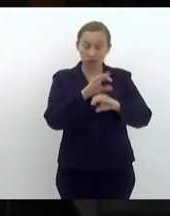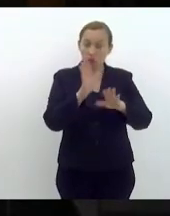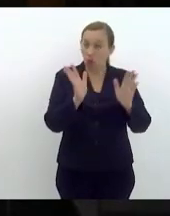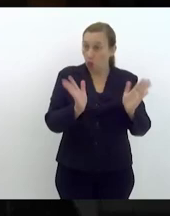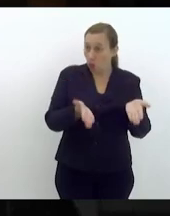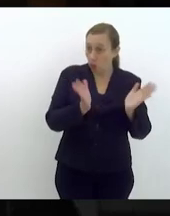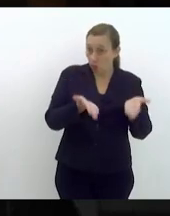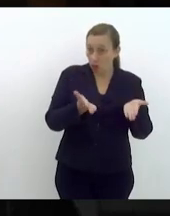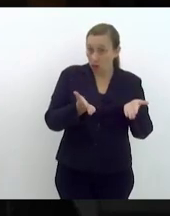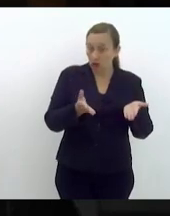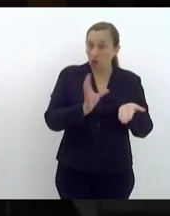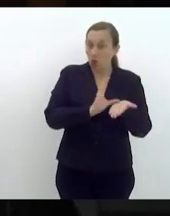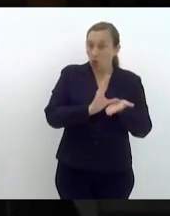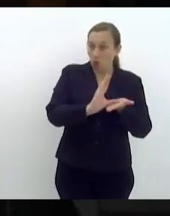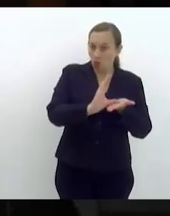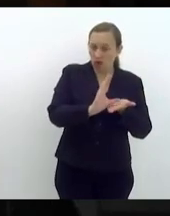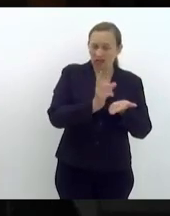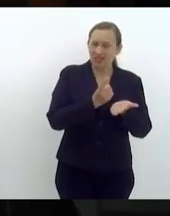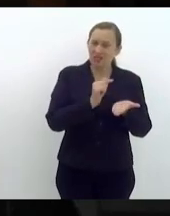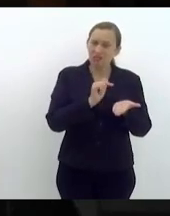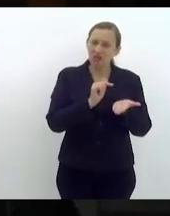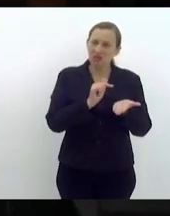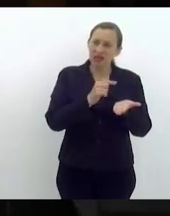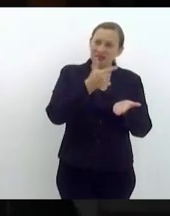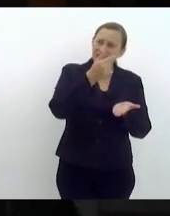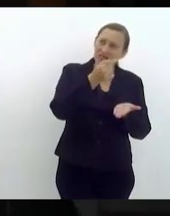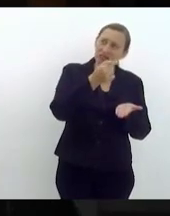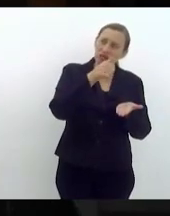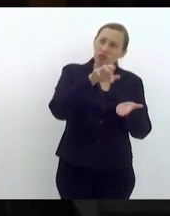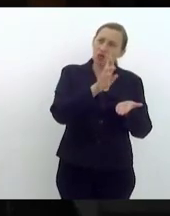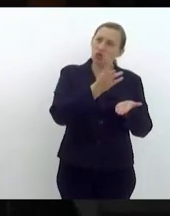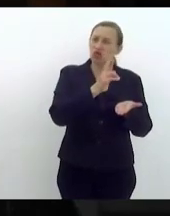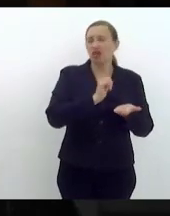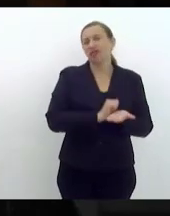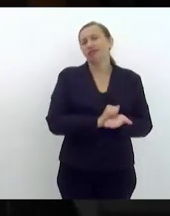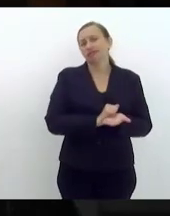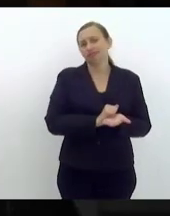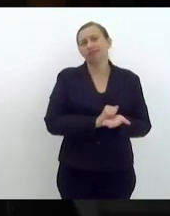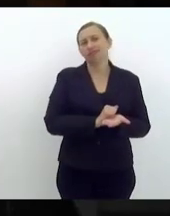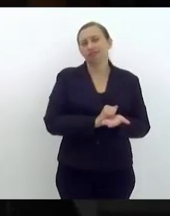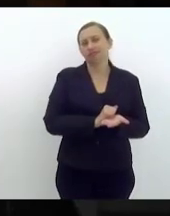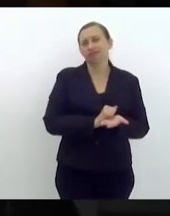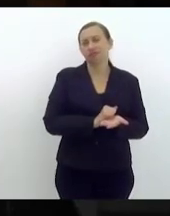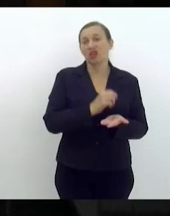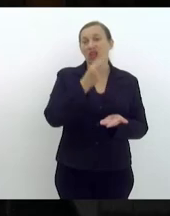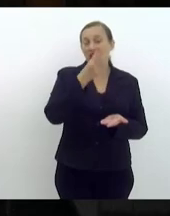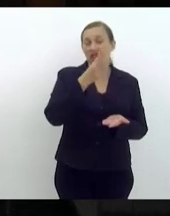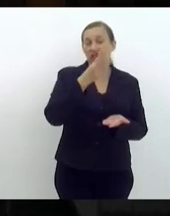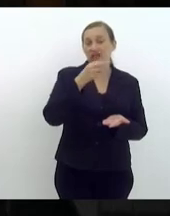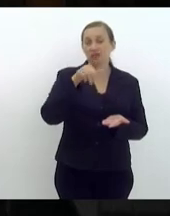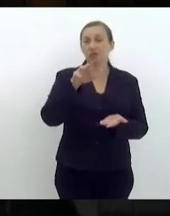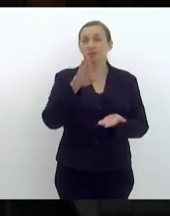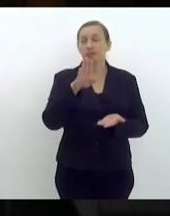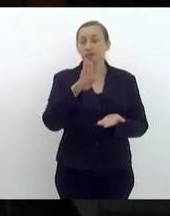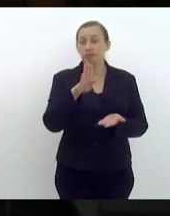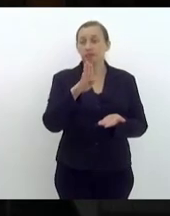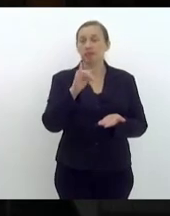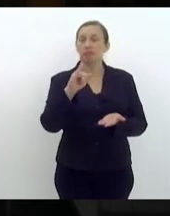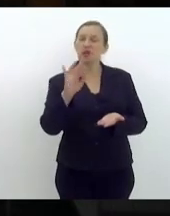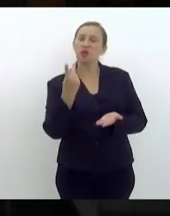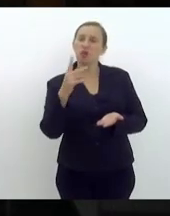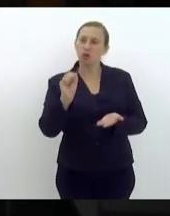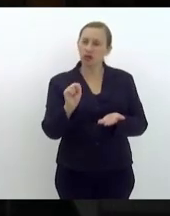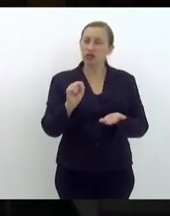tem um orçamento que é pouco acima de 7 bilhões de reais 3 bilhões Faria